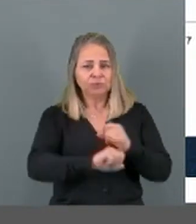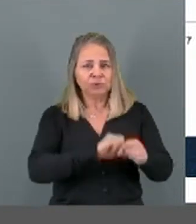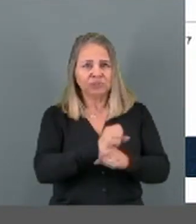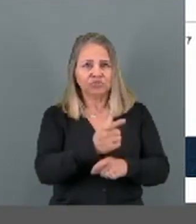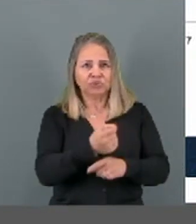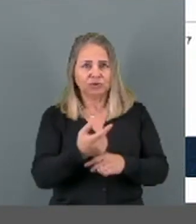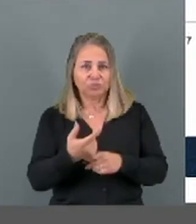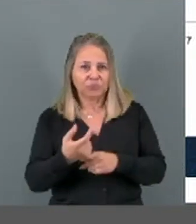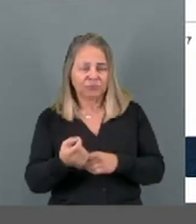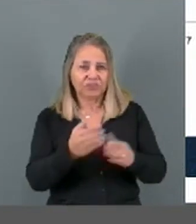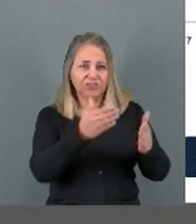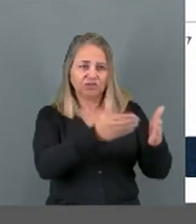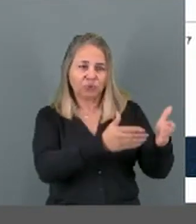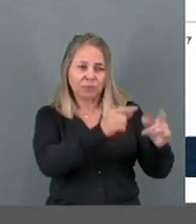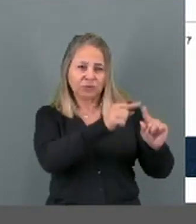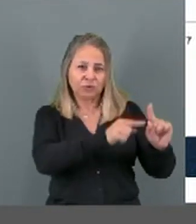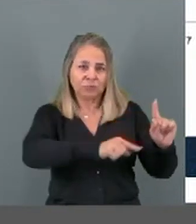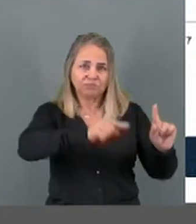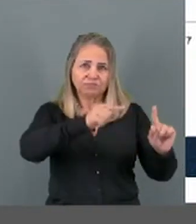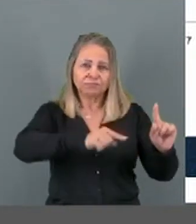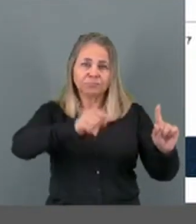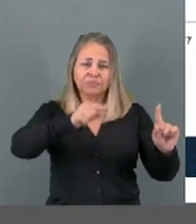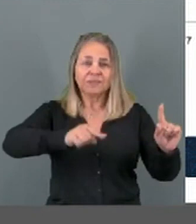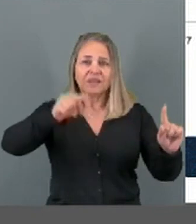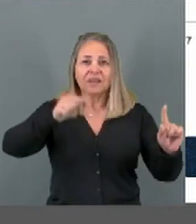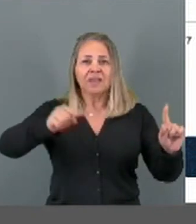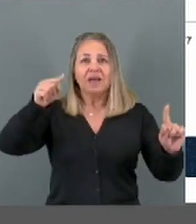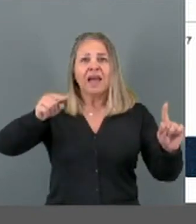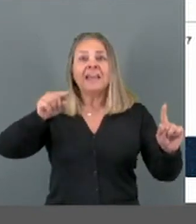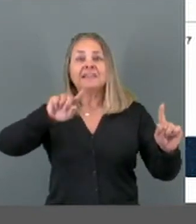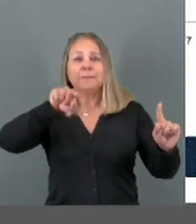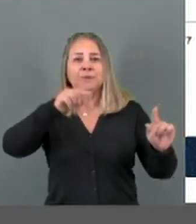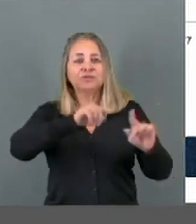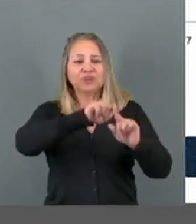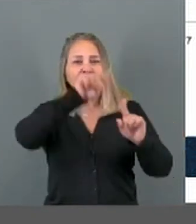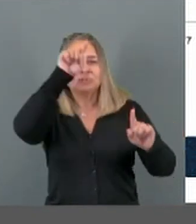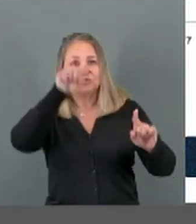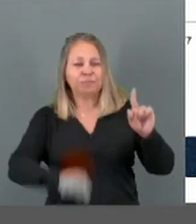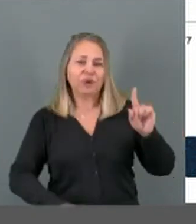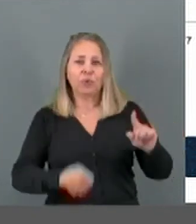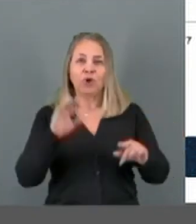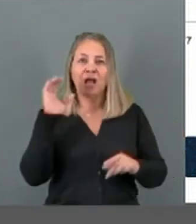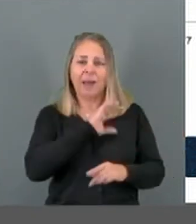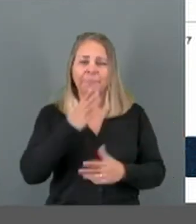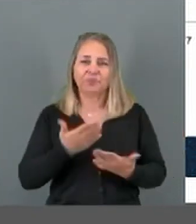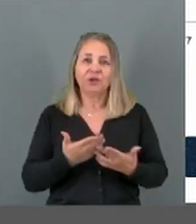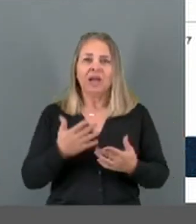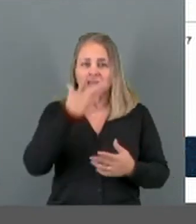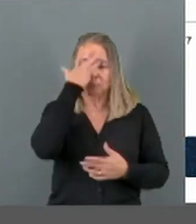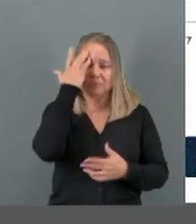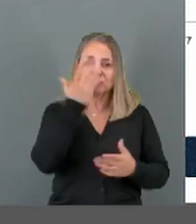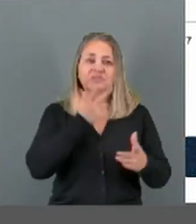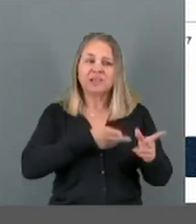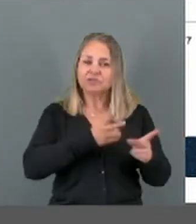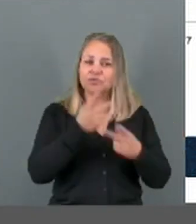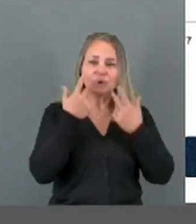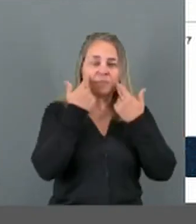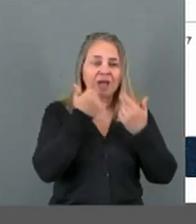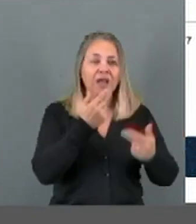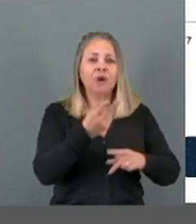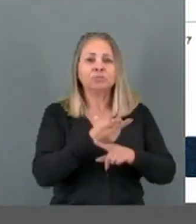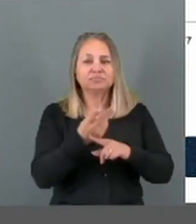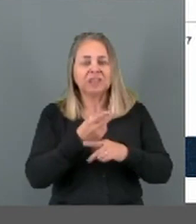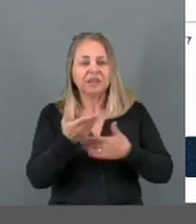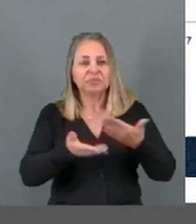aquela linha azul ali, mas o que aconteceu foi que ela despencou abruptamente, né, intensamente. E, enquanto isso, as